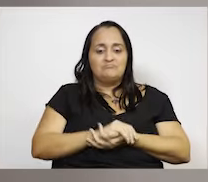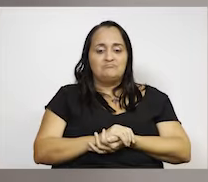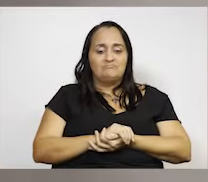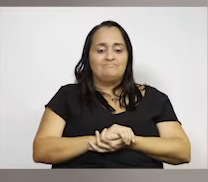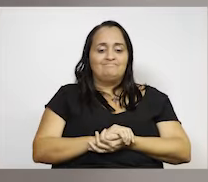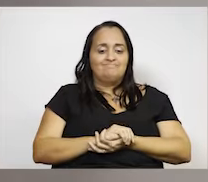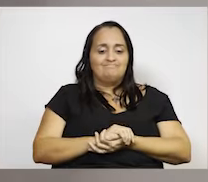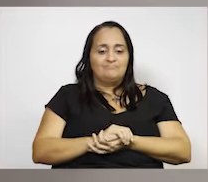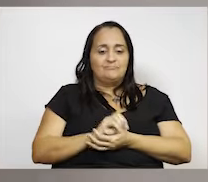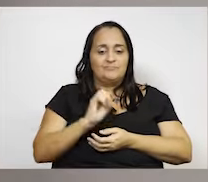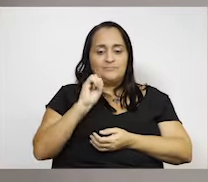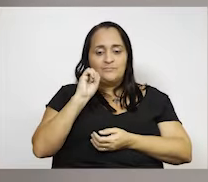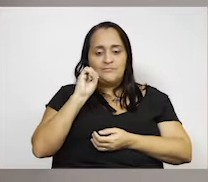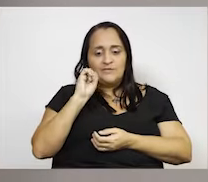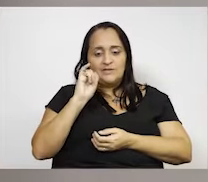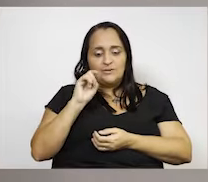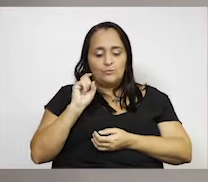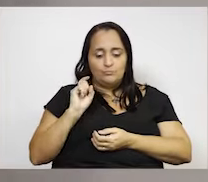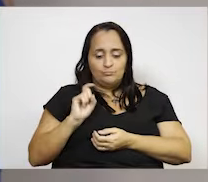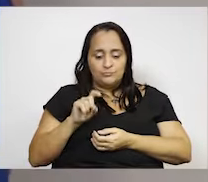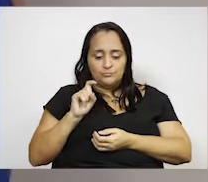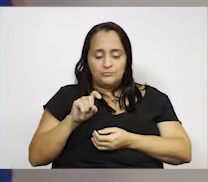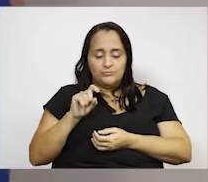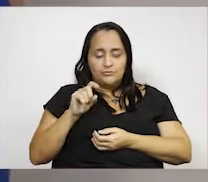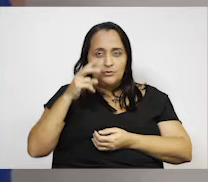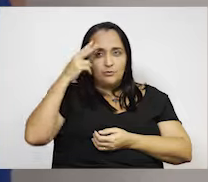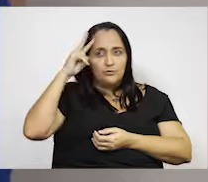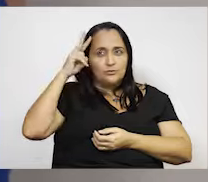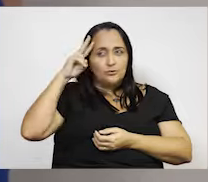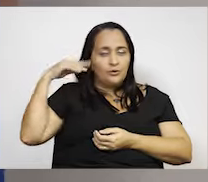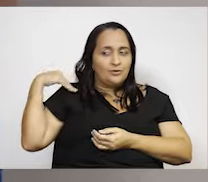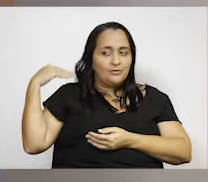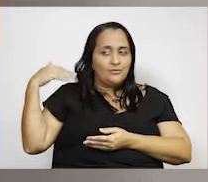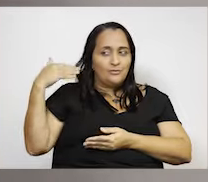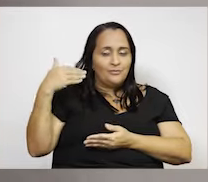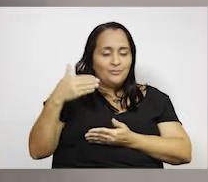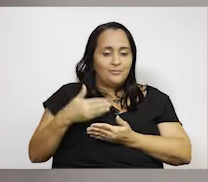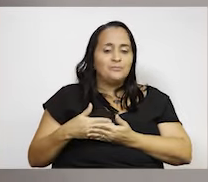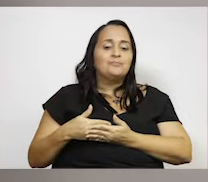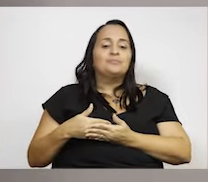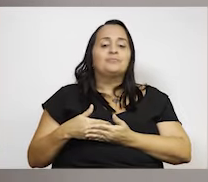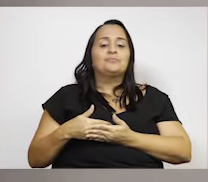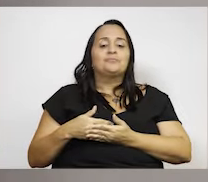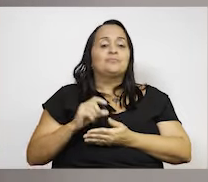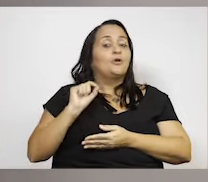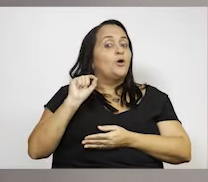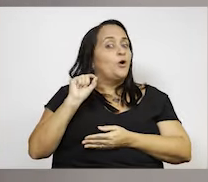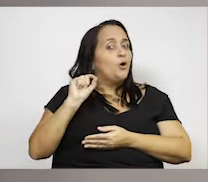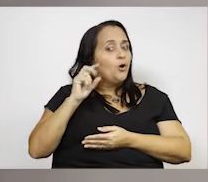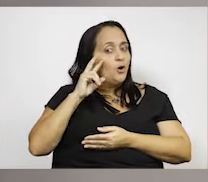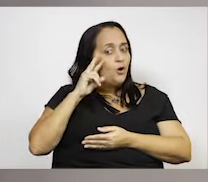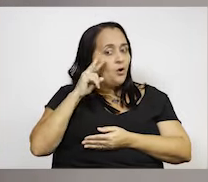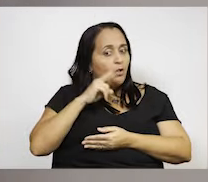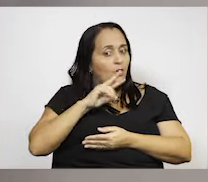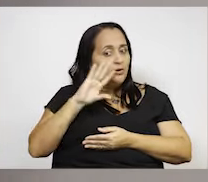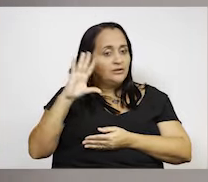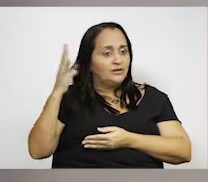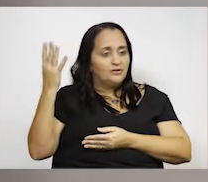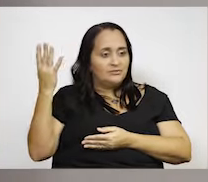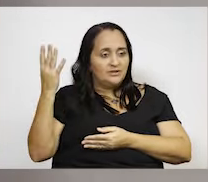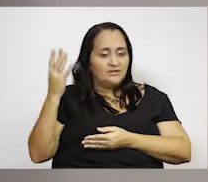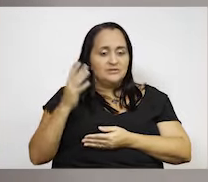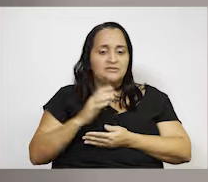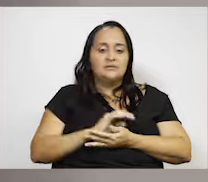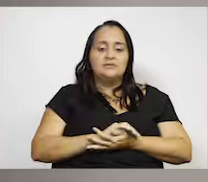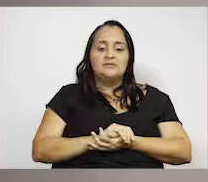vocês agora. Se eu clicar aqui no histórico dessa ferramenta, por exemplo, olha só o que que